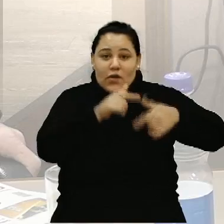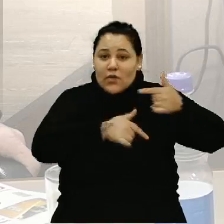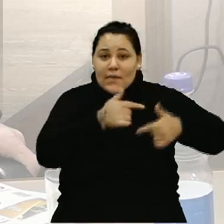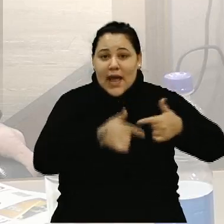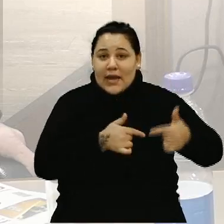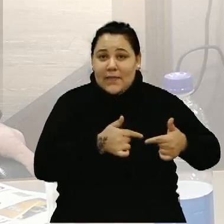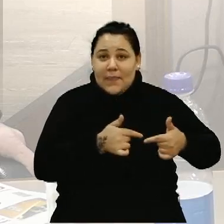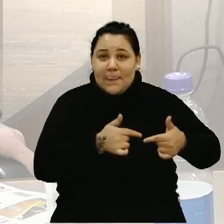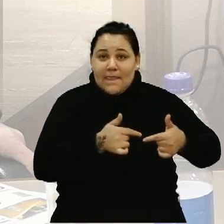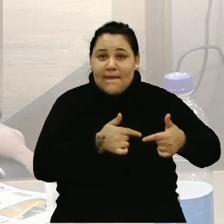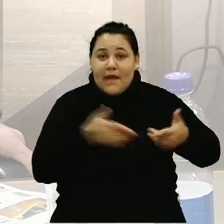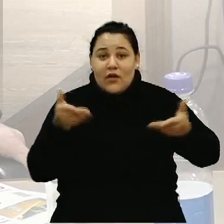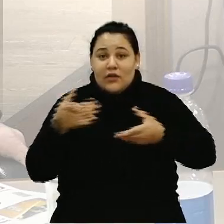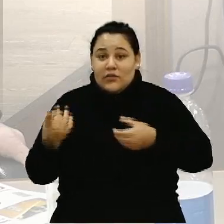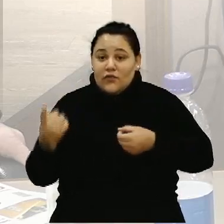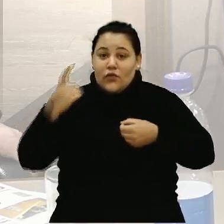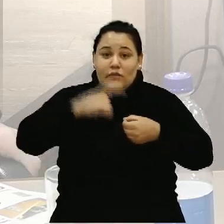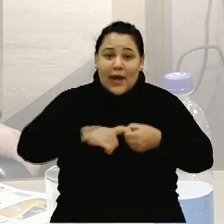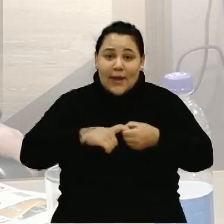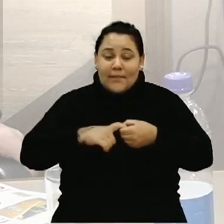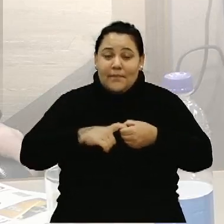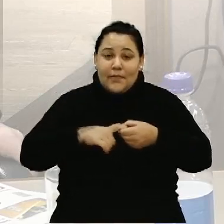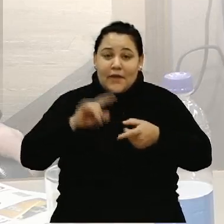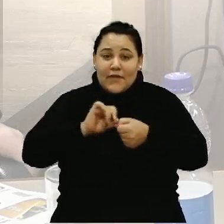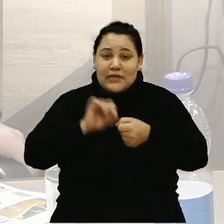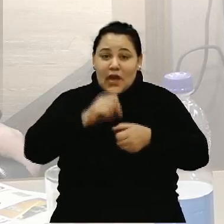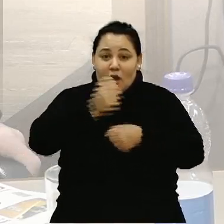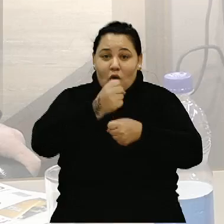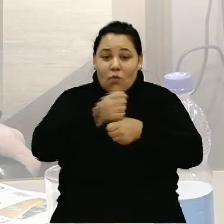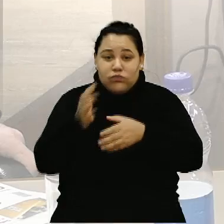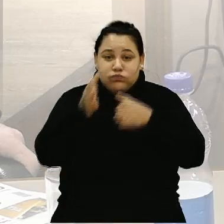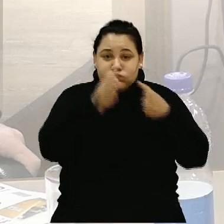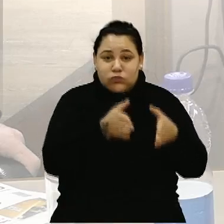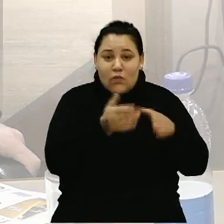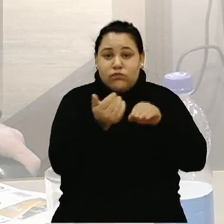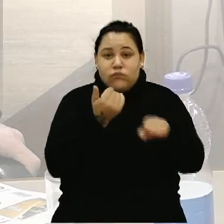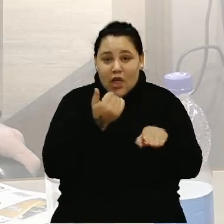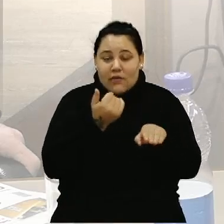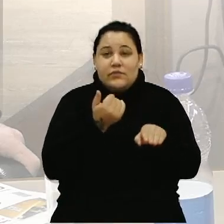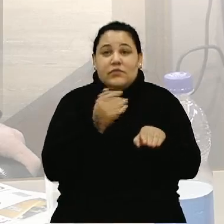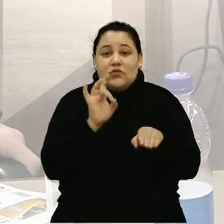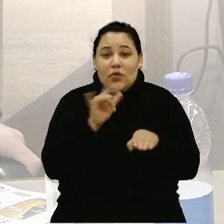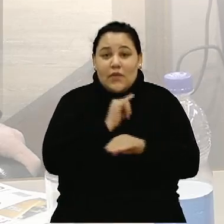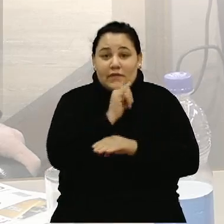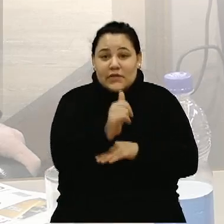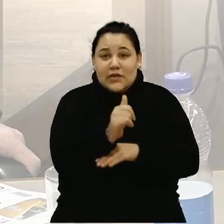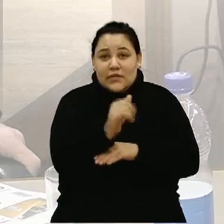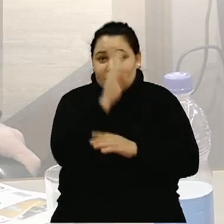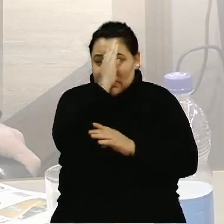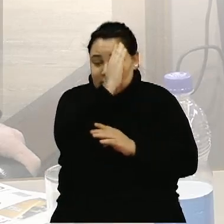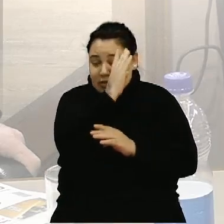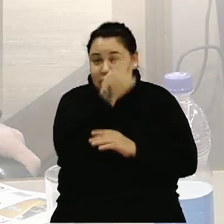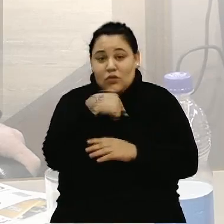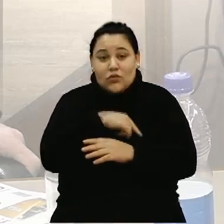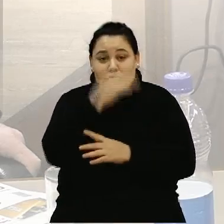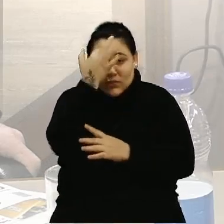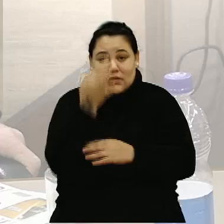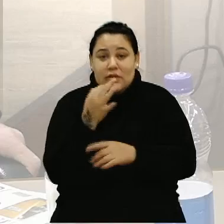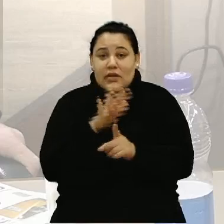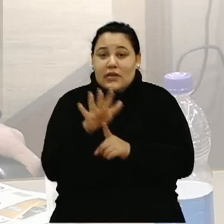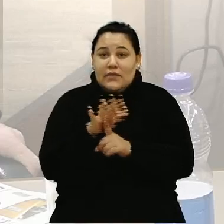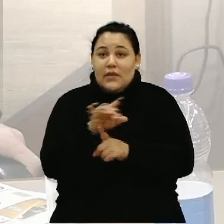Eles vão retornar para fazer o outro lado da via também. Então, só para lhe dar o retorno, vereador, que a gente entende, né, que as demandas não